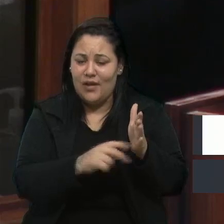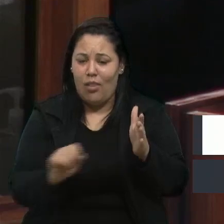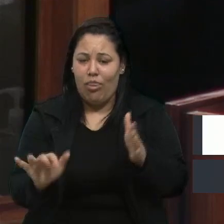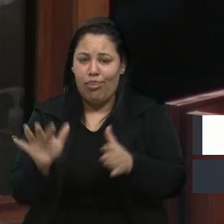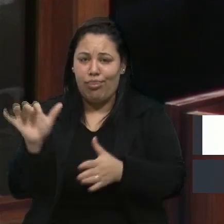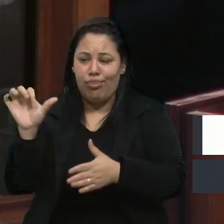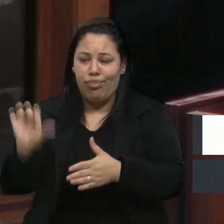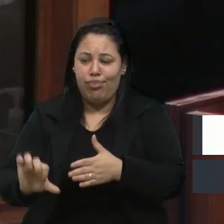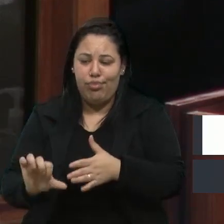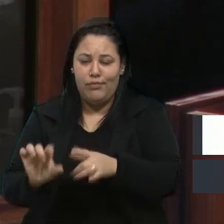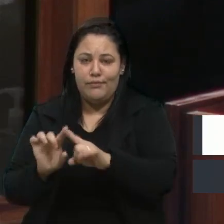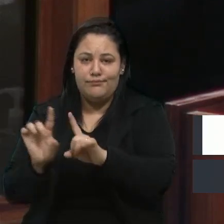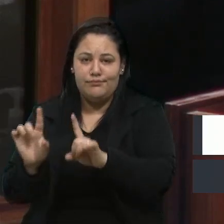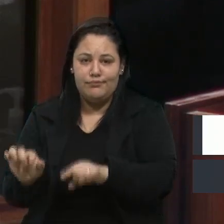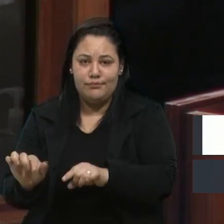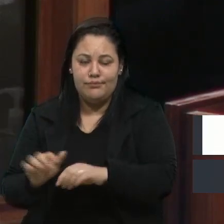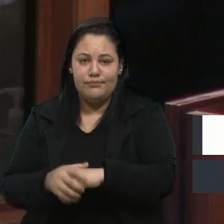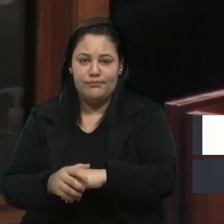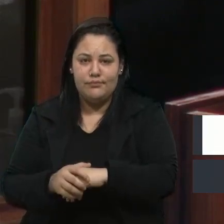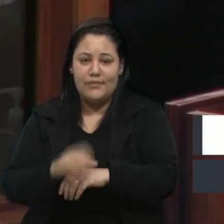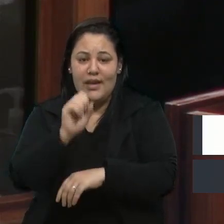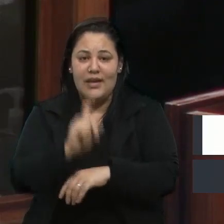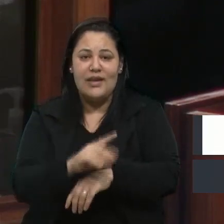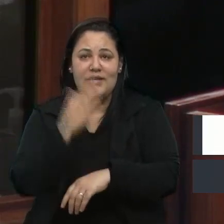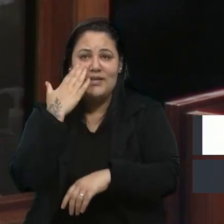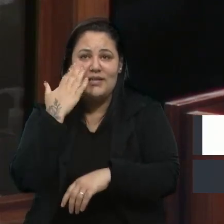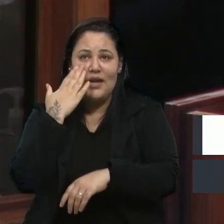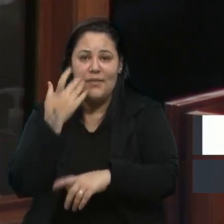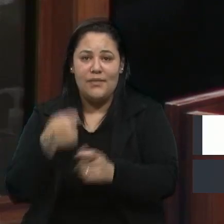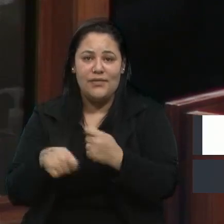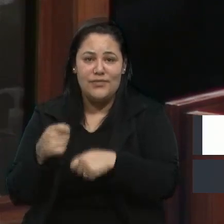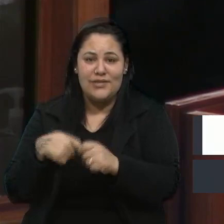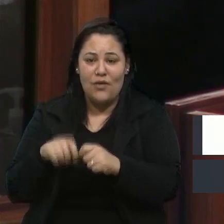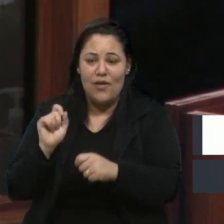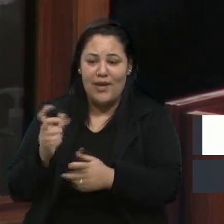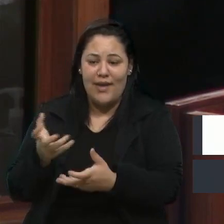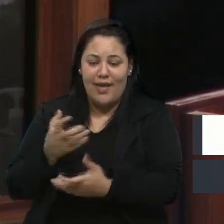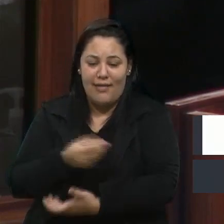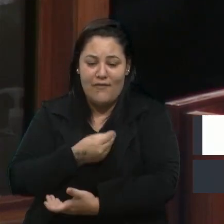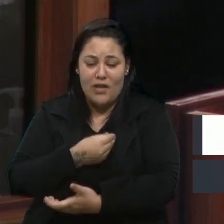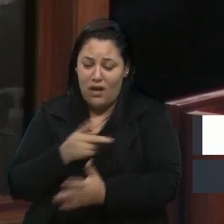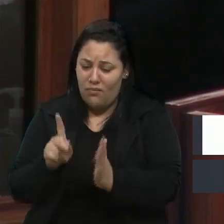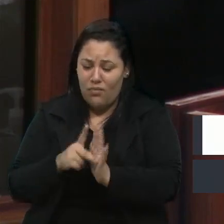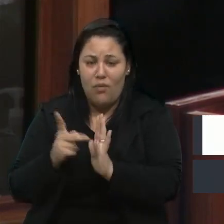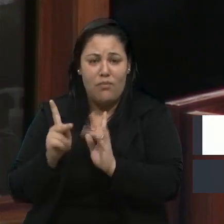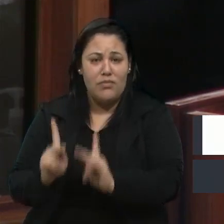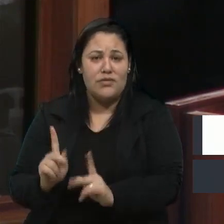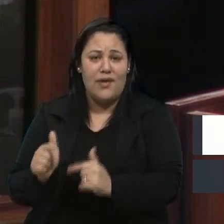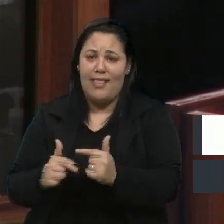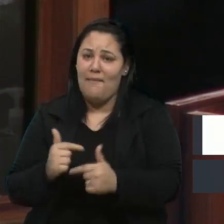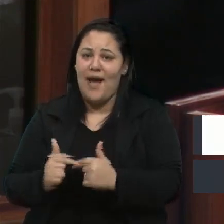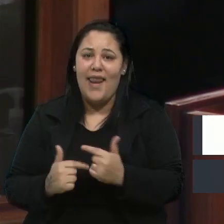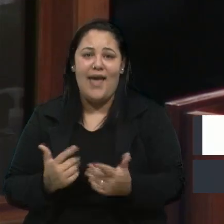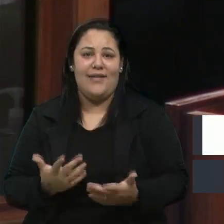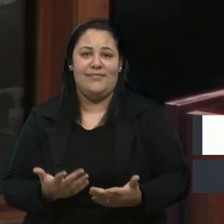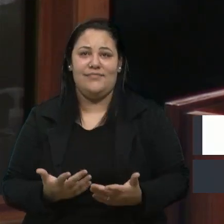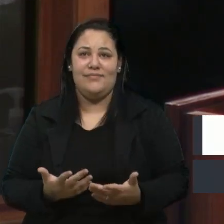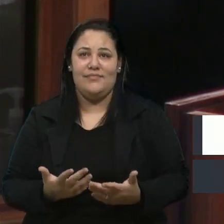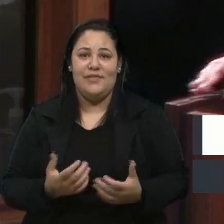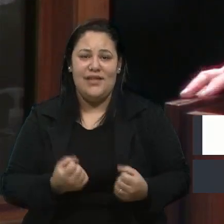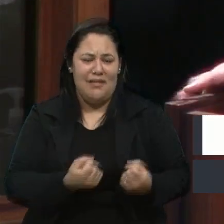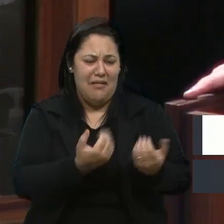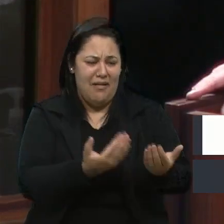Quem mais sabe como negociar o que ele quer da sua vida é a própria pessoa que está trabalhando. Dá poder para